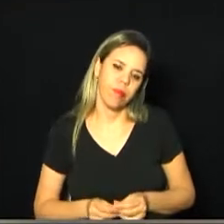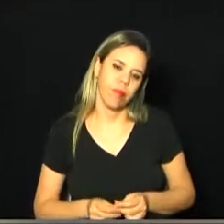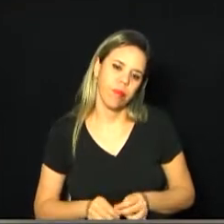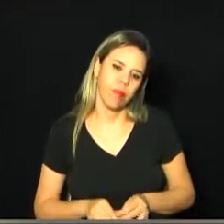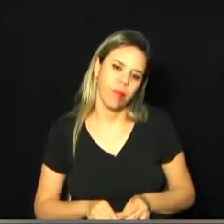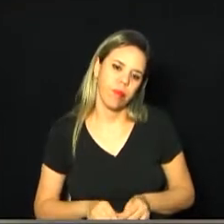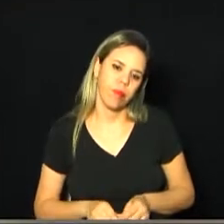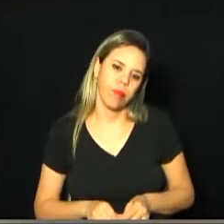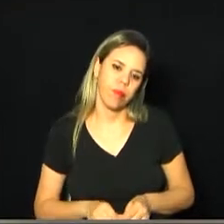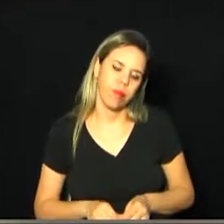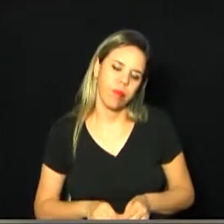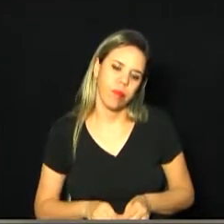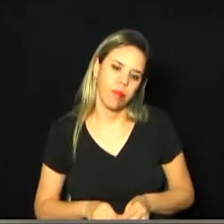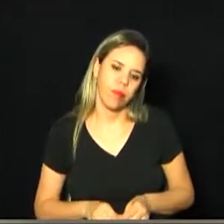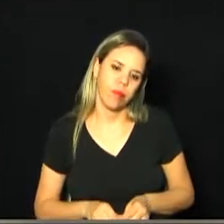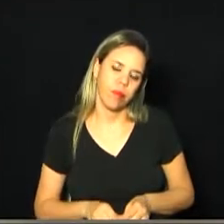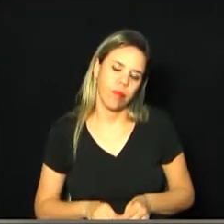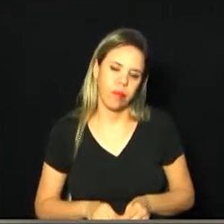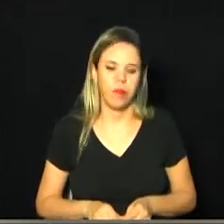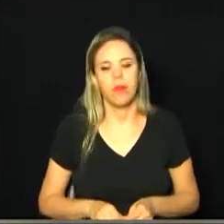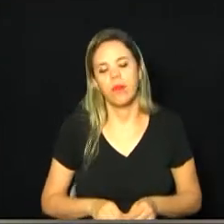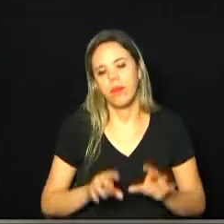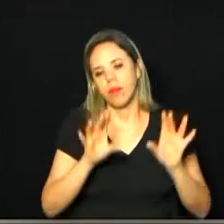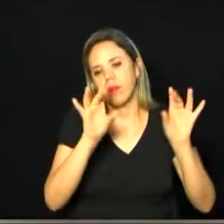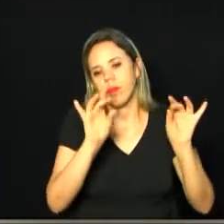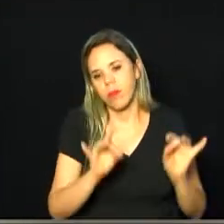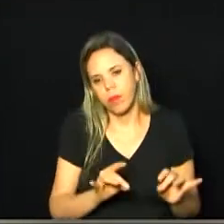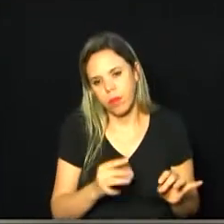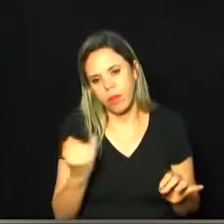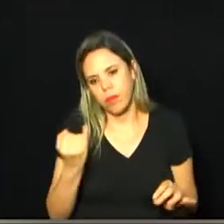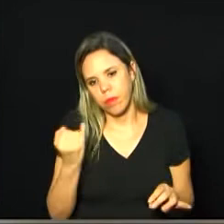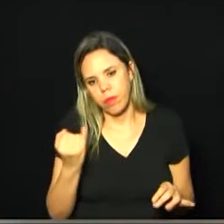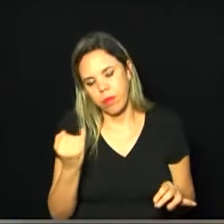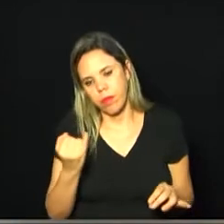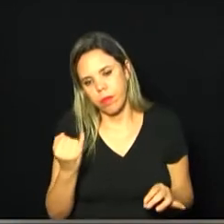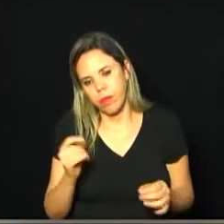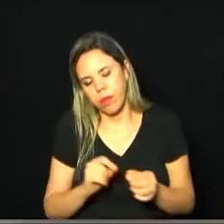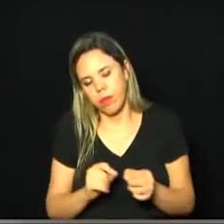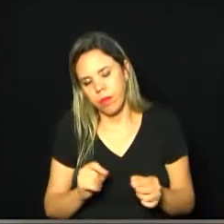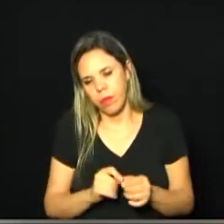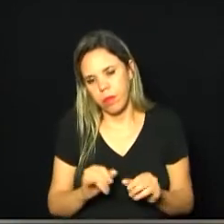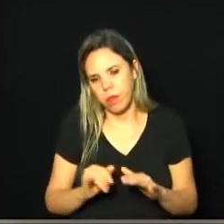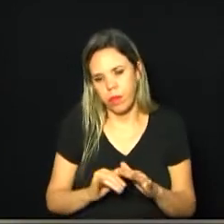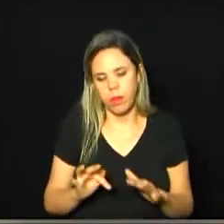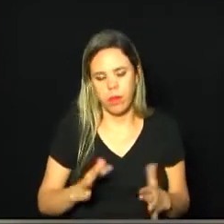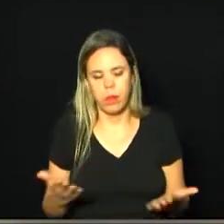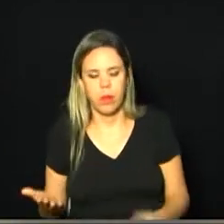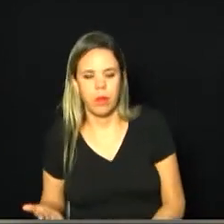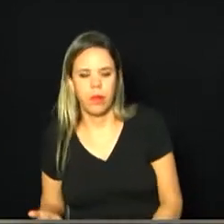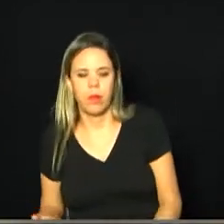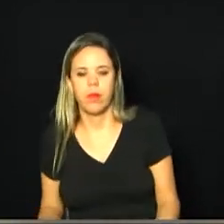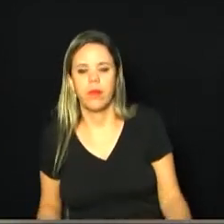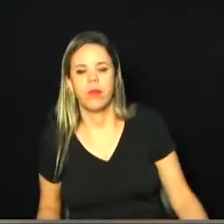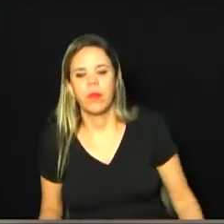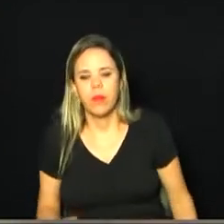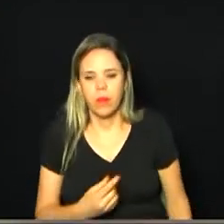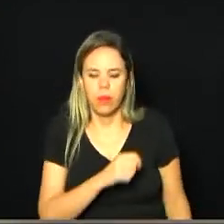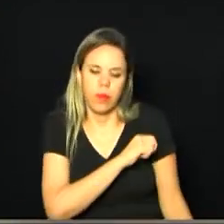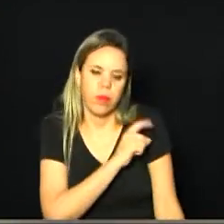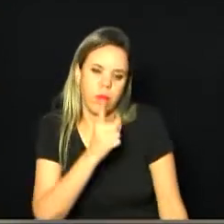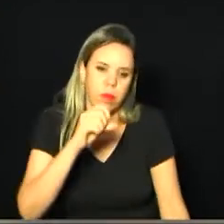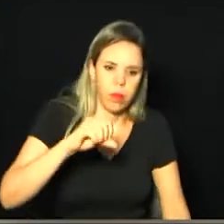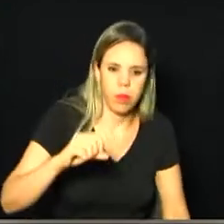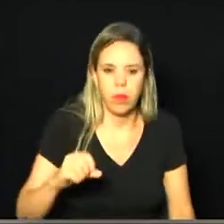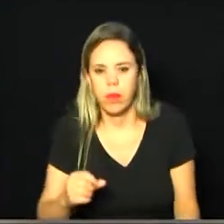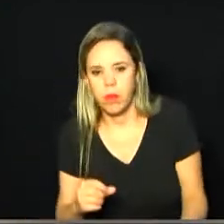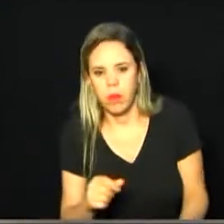vida e Enfim então ele ali detalhou a importância do que foi tudo Federal hoje ele um aluno com 19